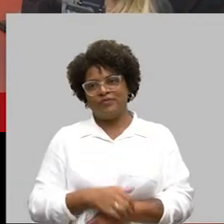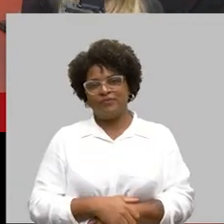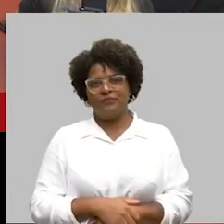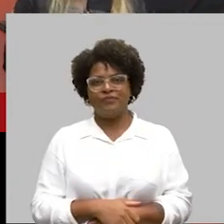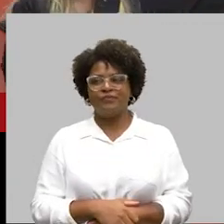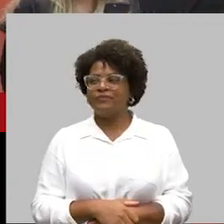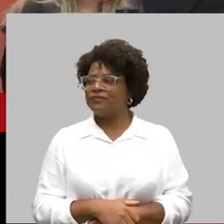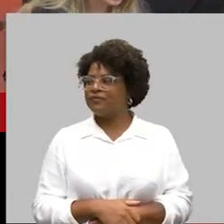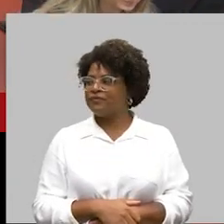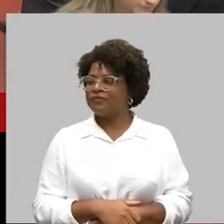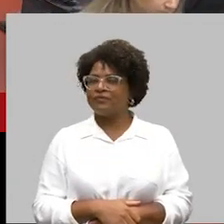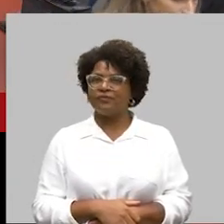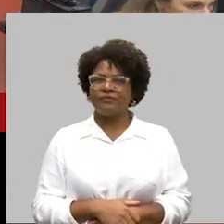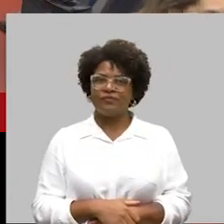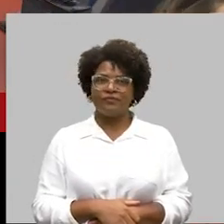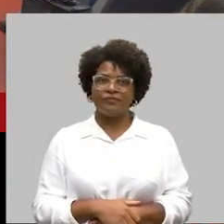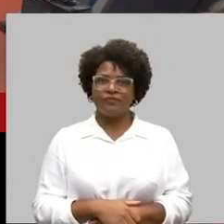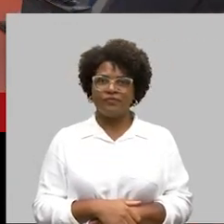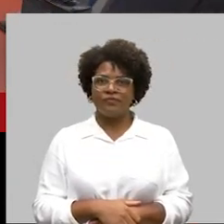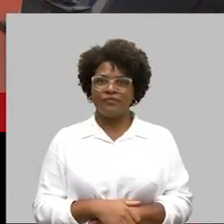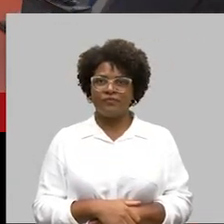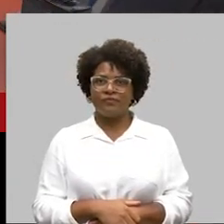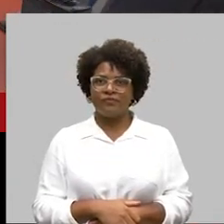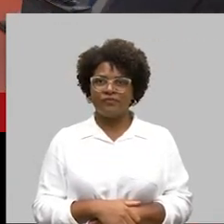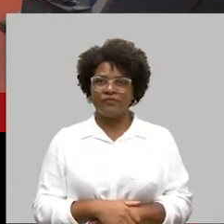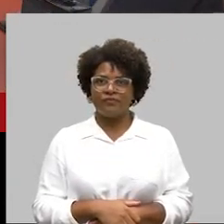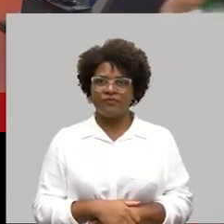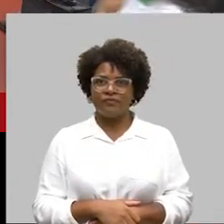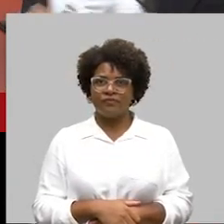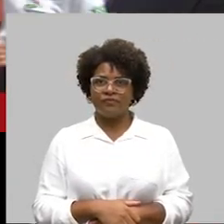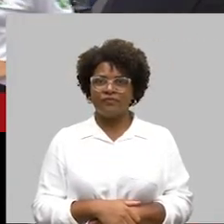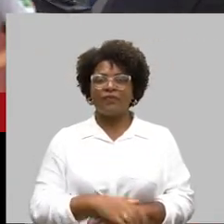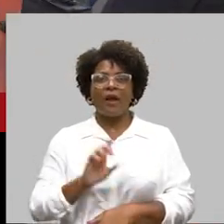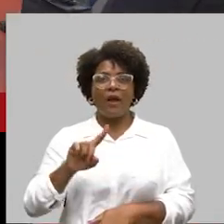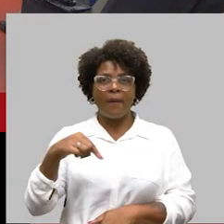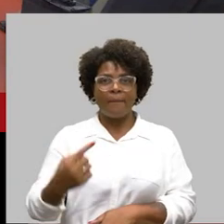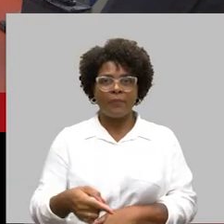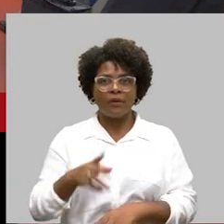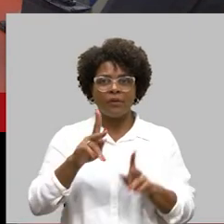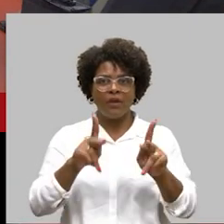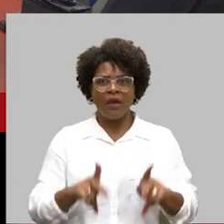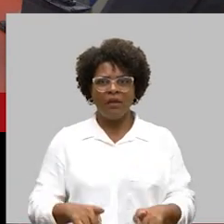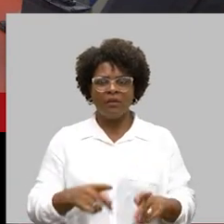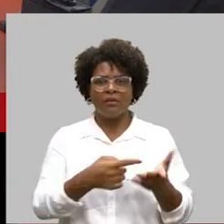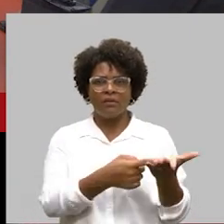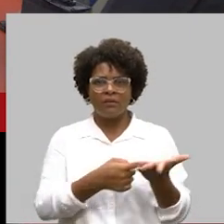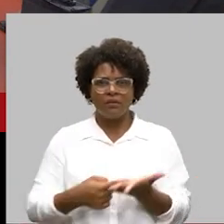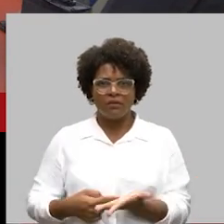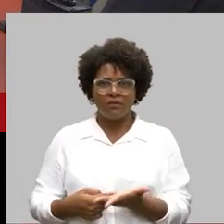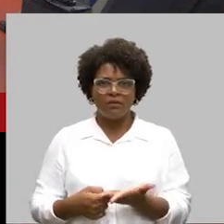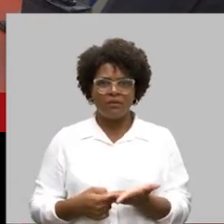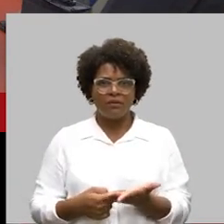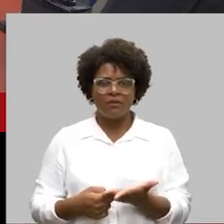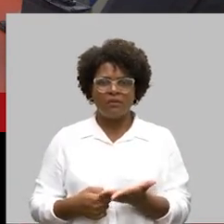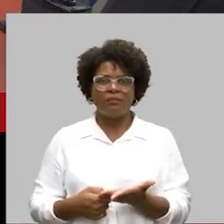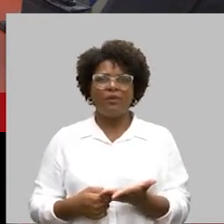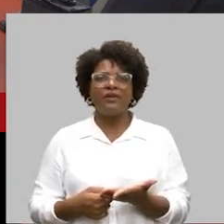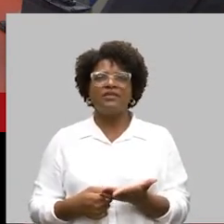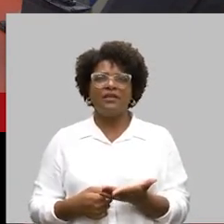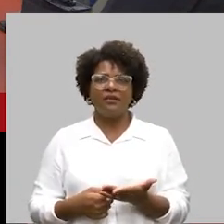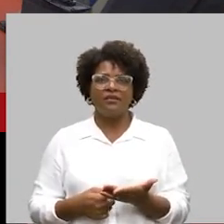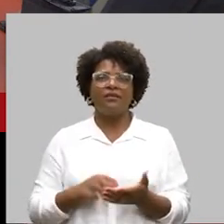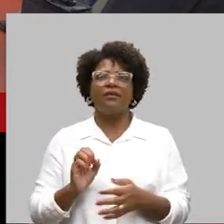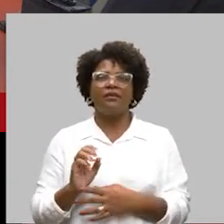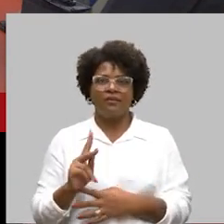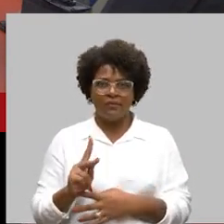dia pessoal antes da gente ouvir nossa próximo convidado na mesa de abertura na pastinha eh de